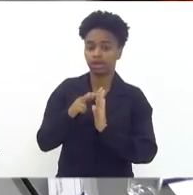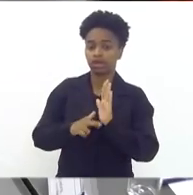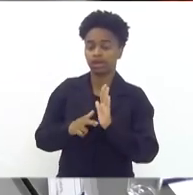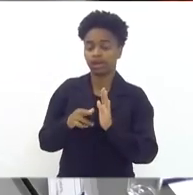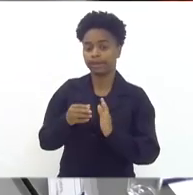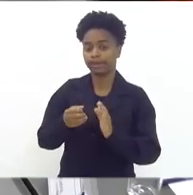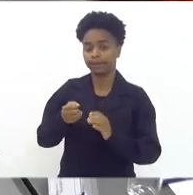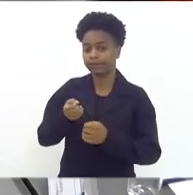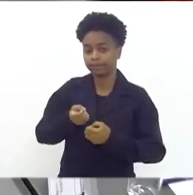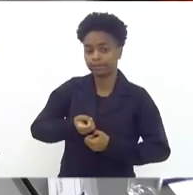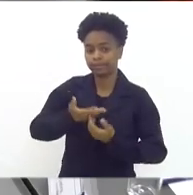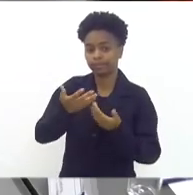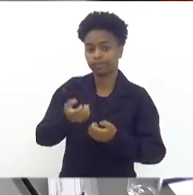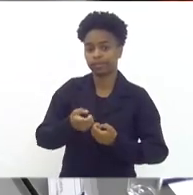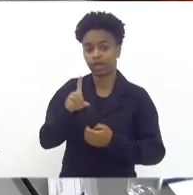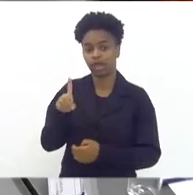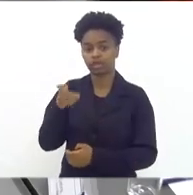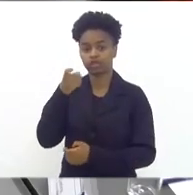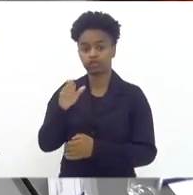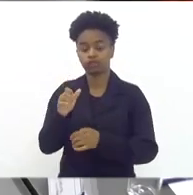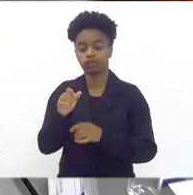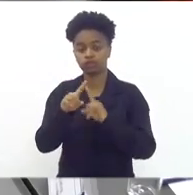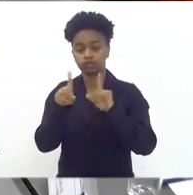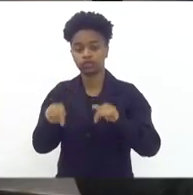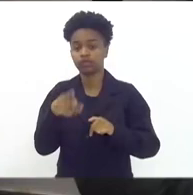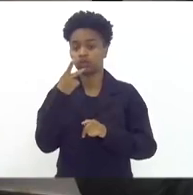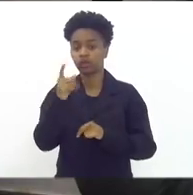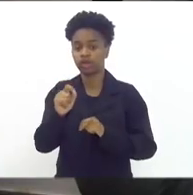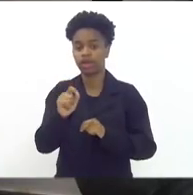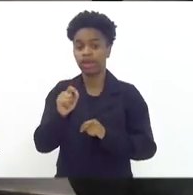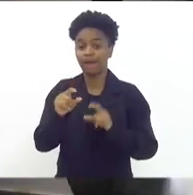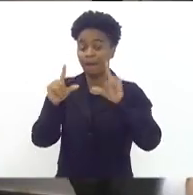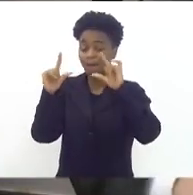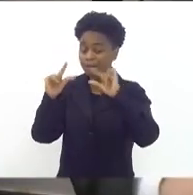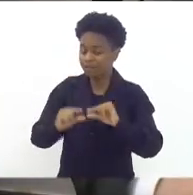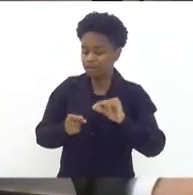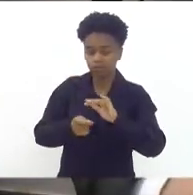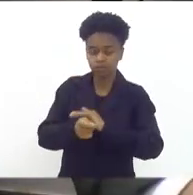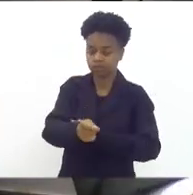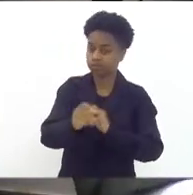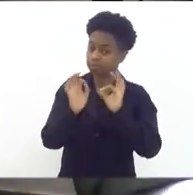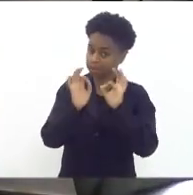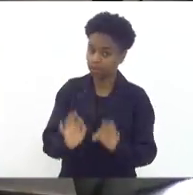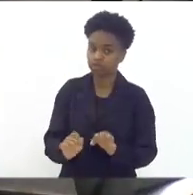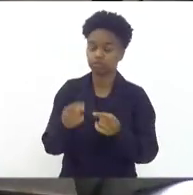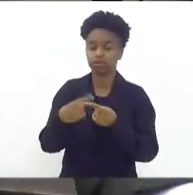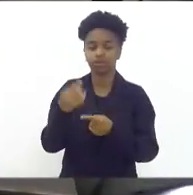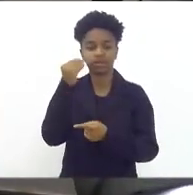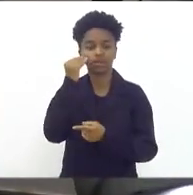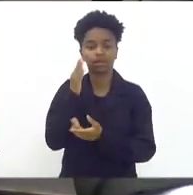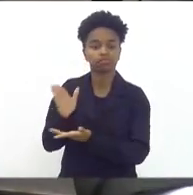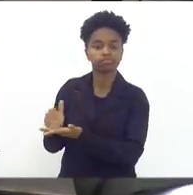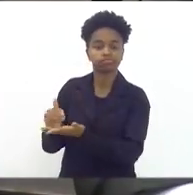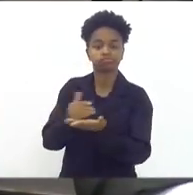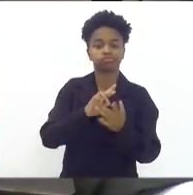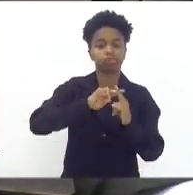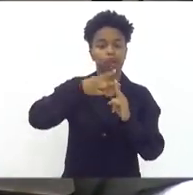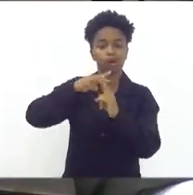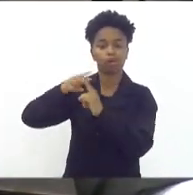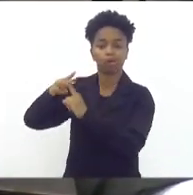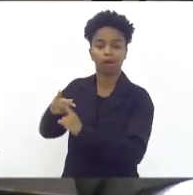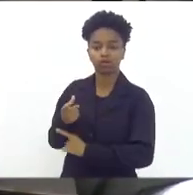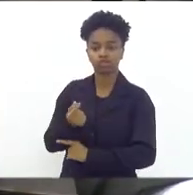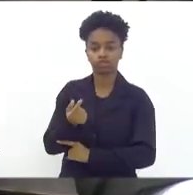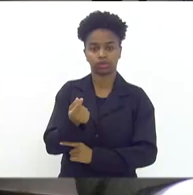que a estratégia da empresa é fazer o mínimo de investimento possível mesmo para aumentar sua arrecadação sobre criatividade